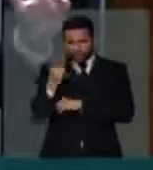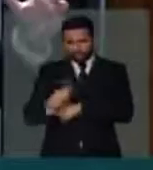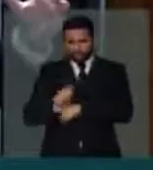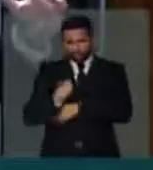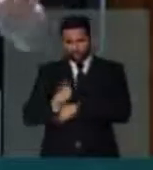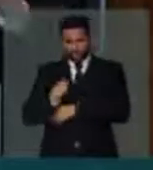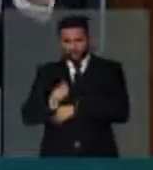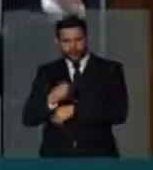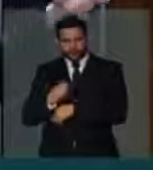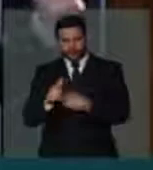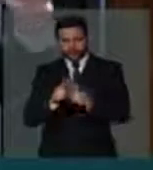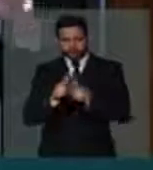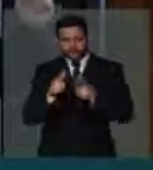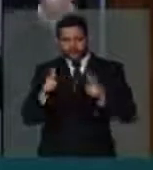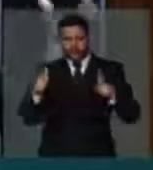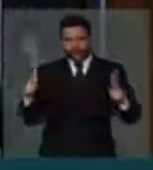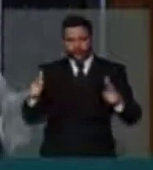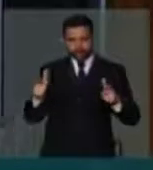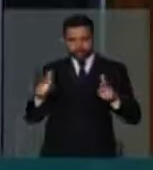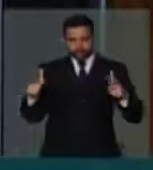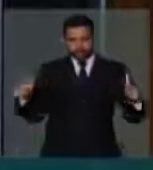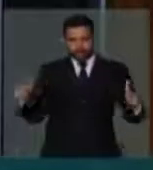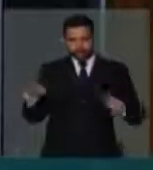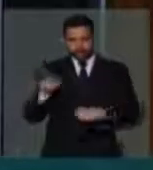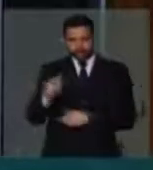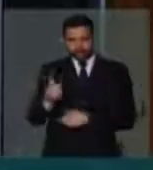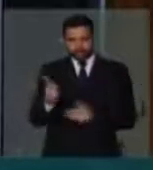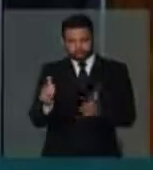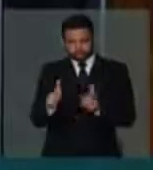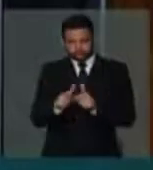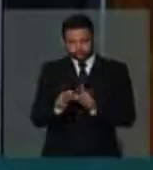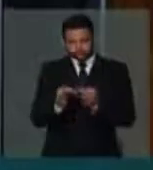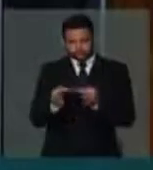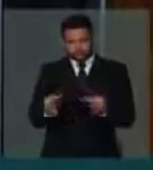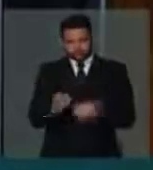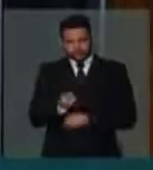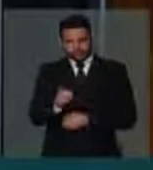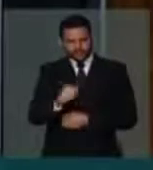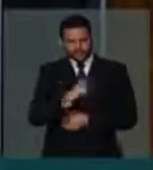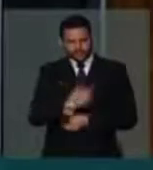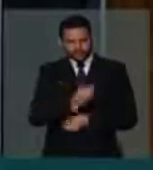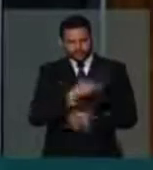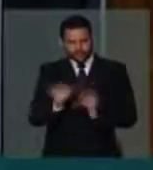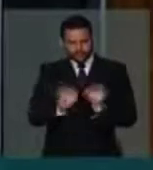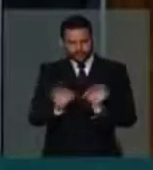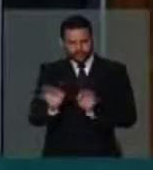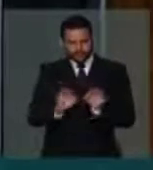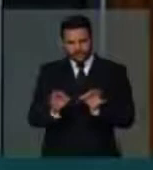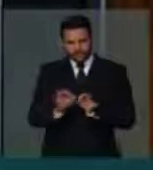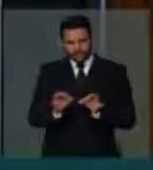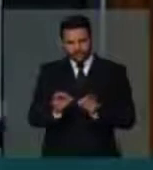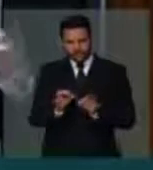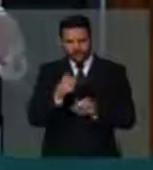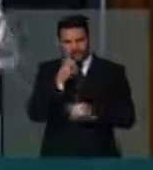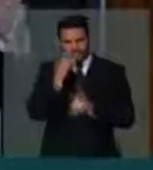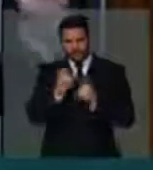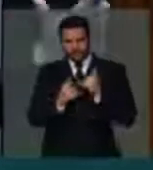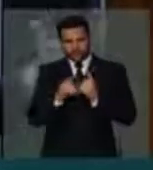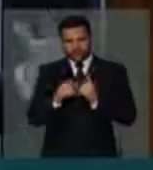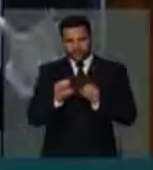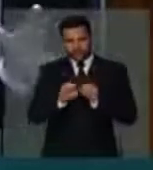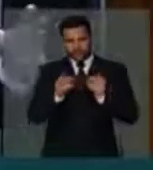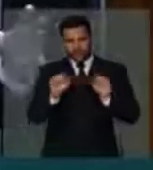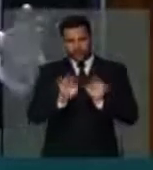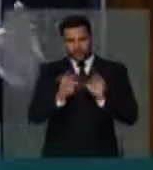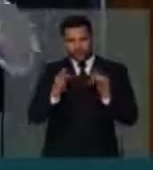viviam em grandes aldeias. Sempre tiveram uma organização baseada numa estrutura quase